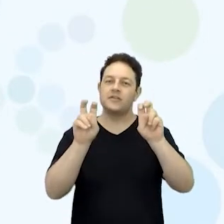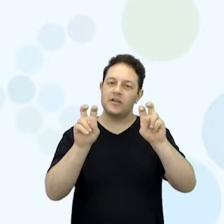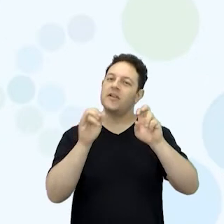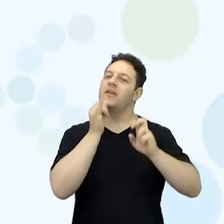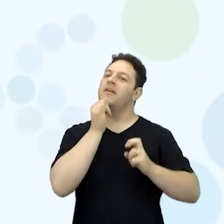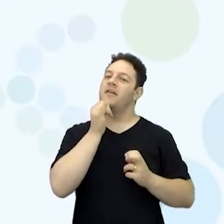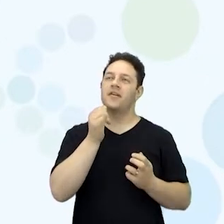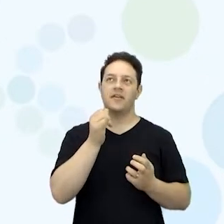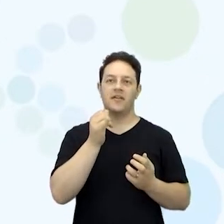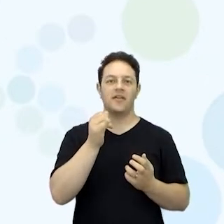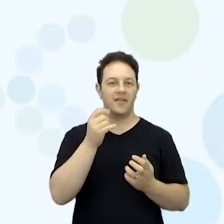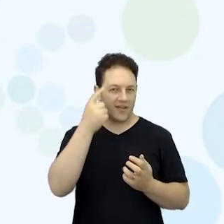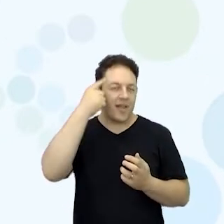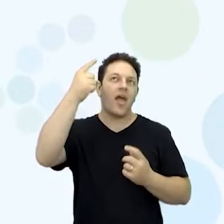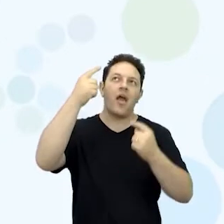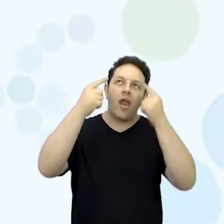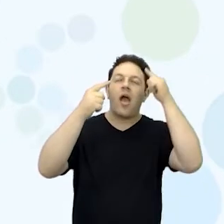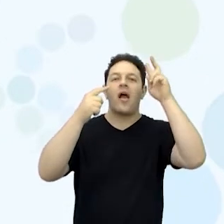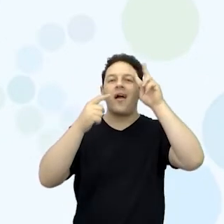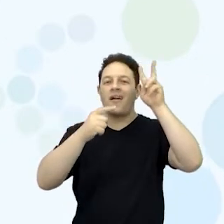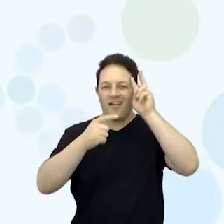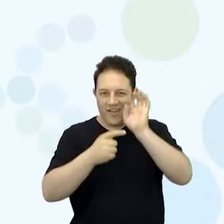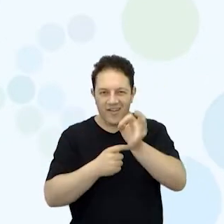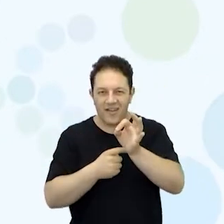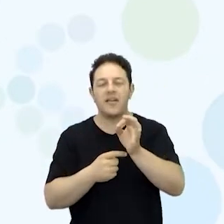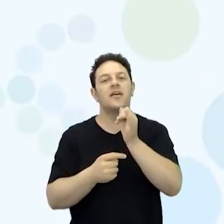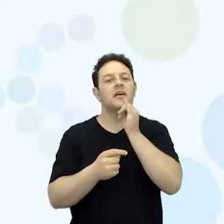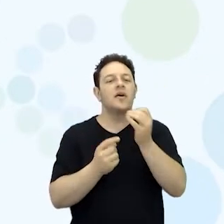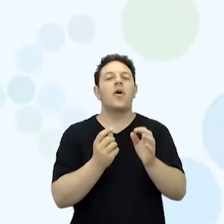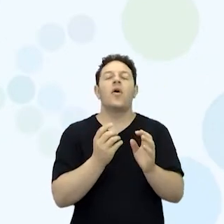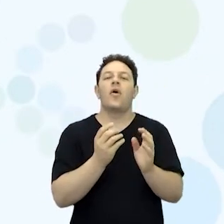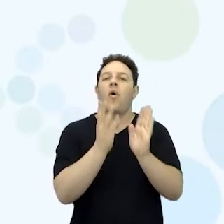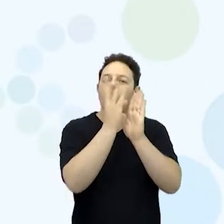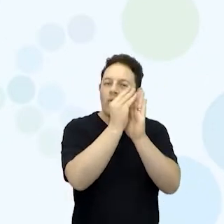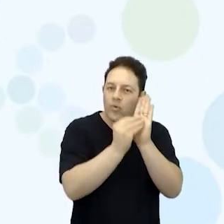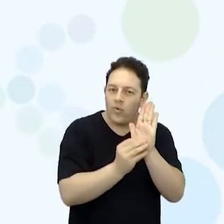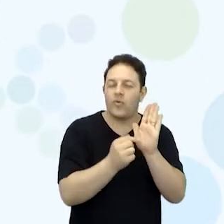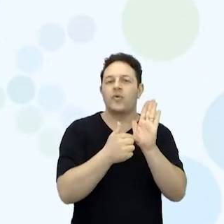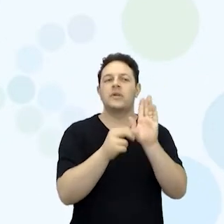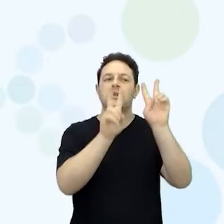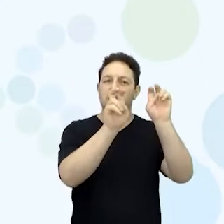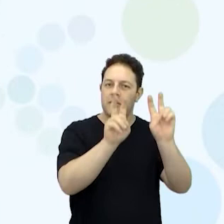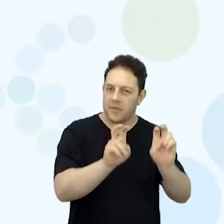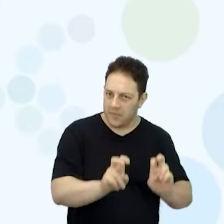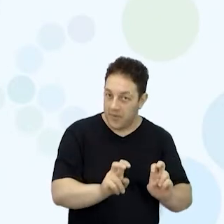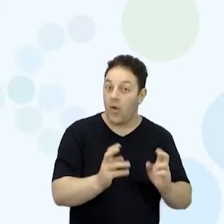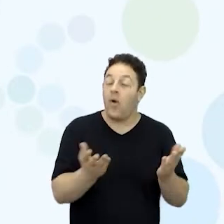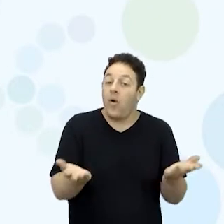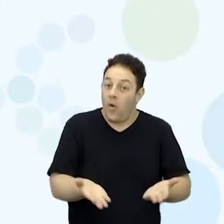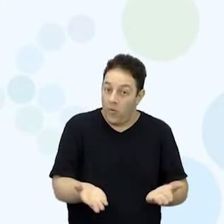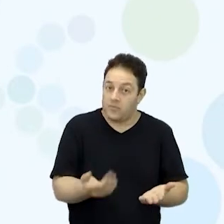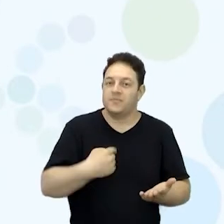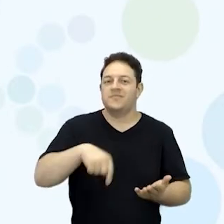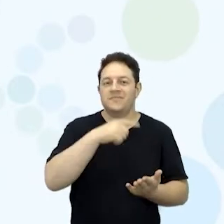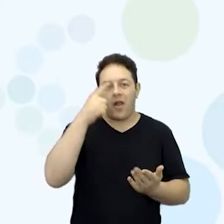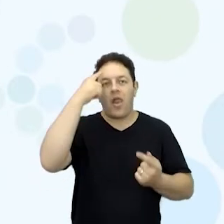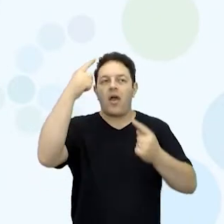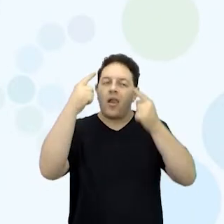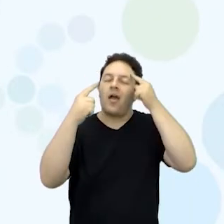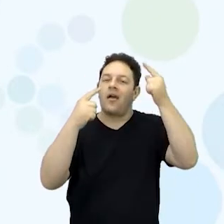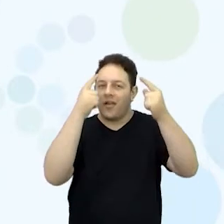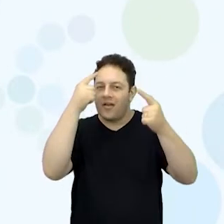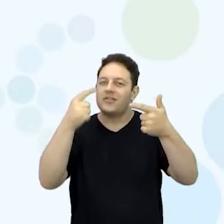né da gente né relembrou na verdade alguns conteúdos algumas temáticas e hoje a gente vai relembrar